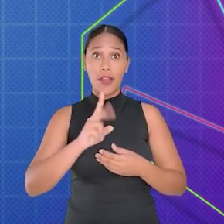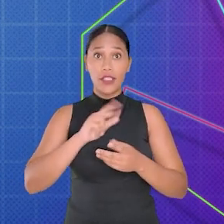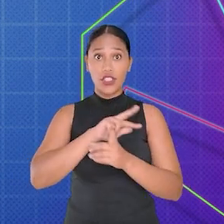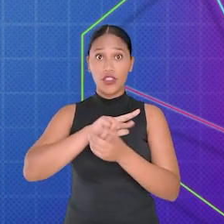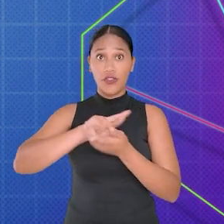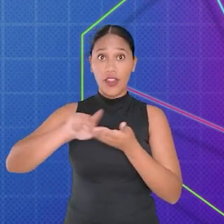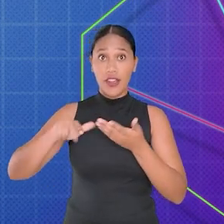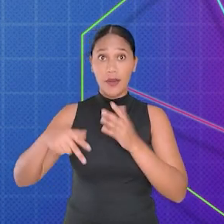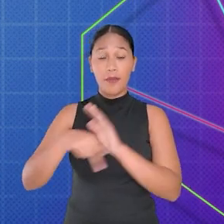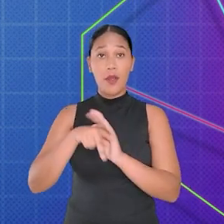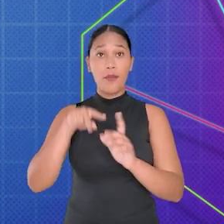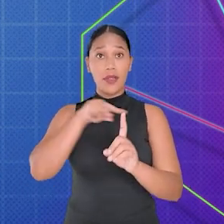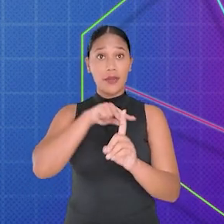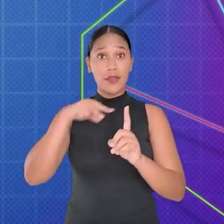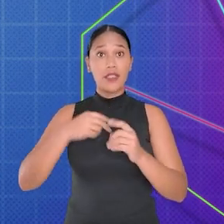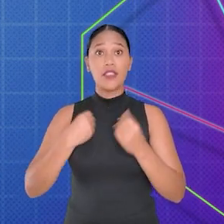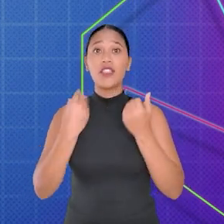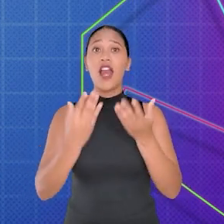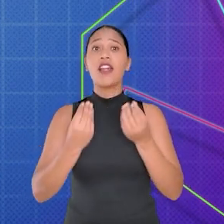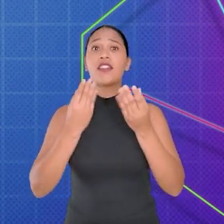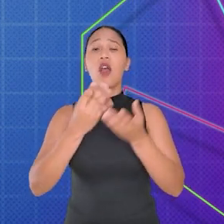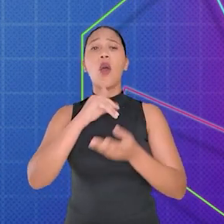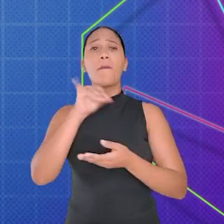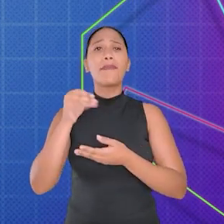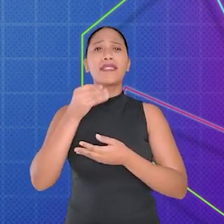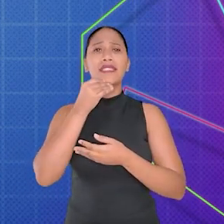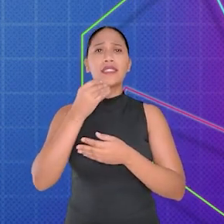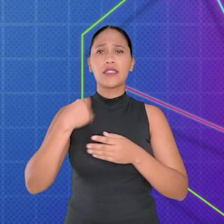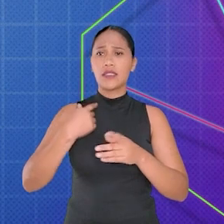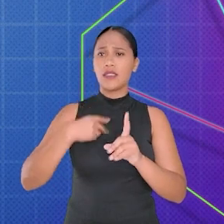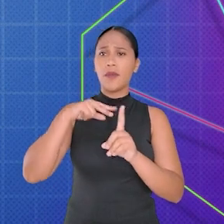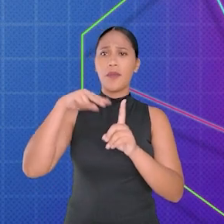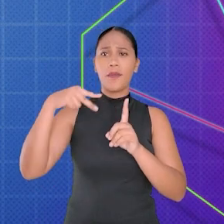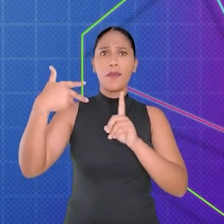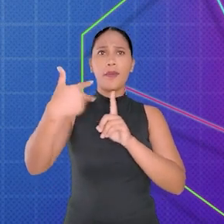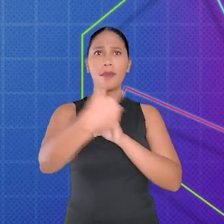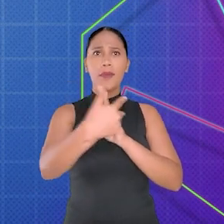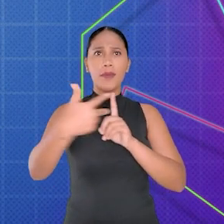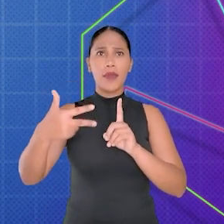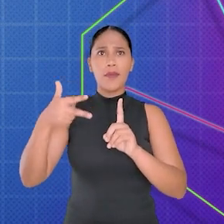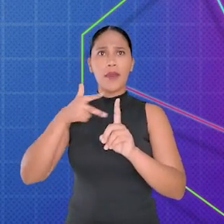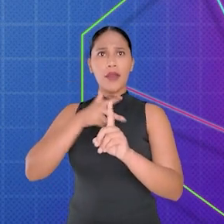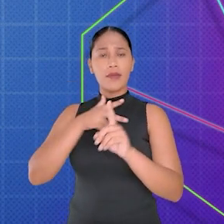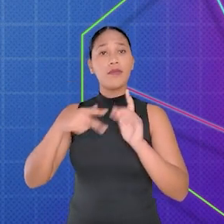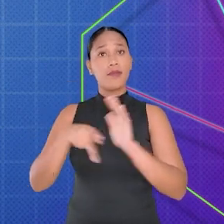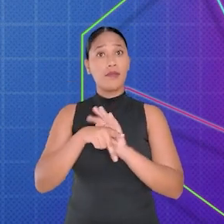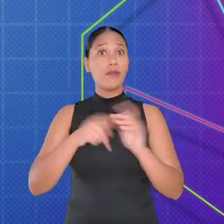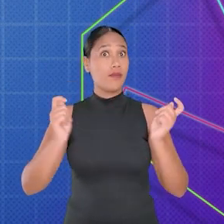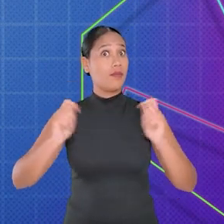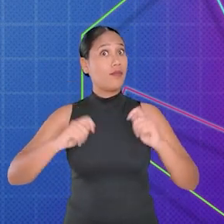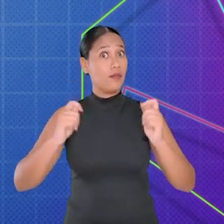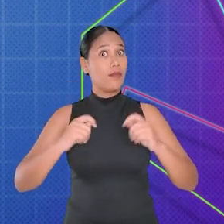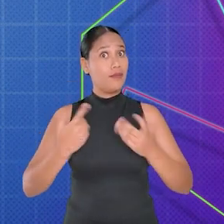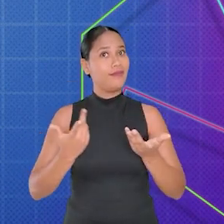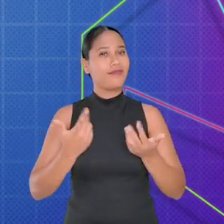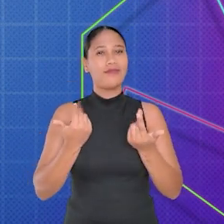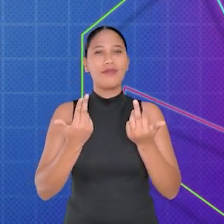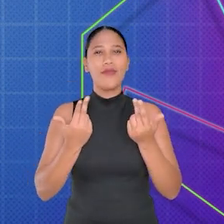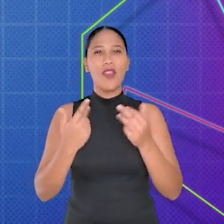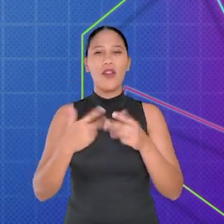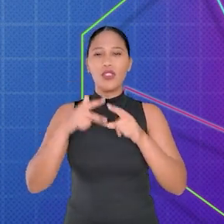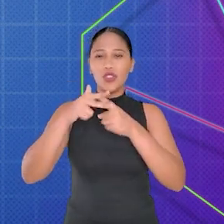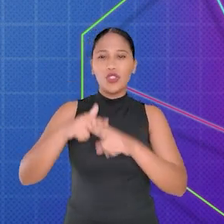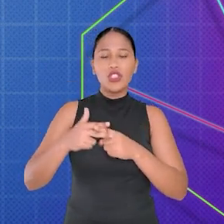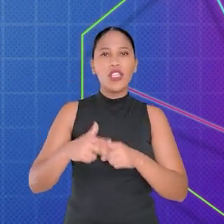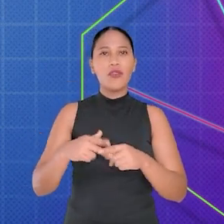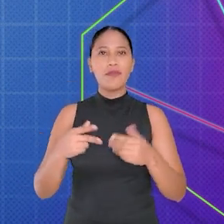diferentes perspectivas, o Blender oferece diversas opções de câmera. É possível alterar a posição e orientação da câmera, bem como